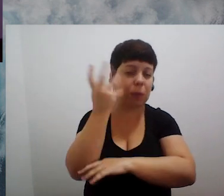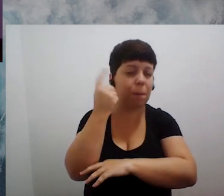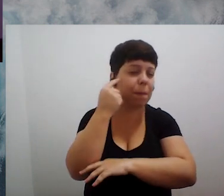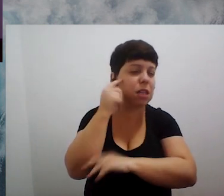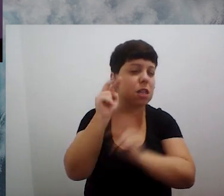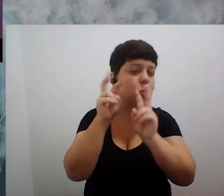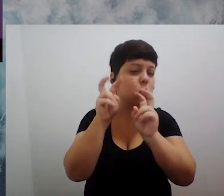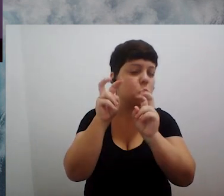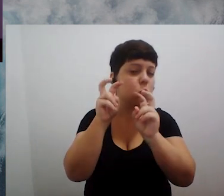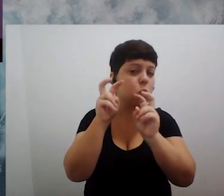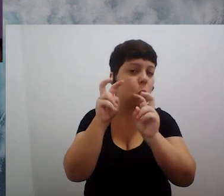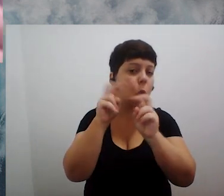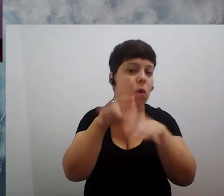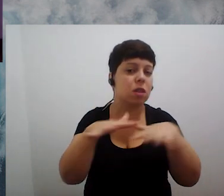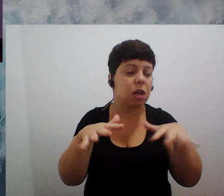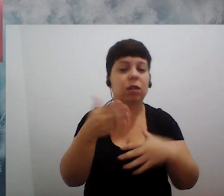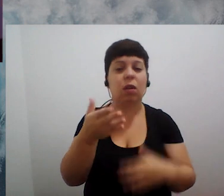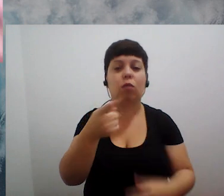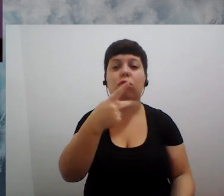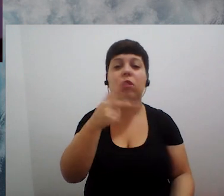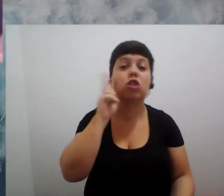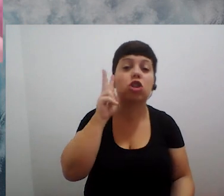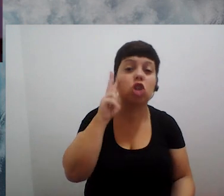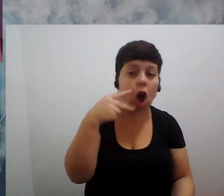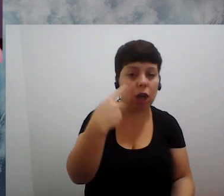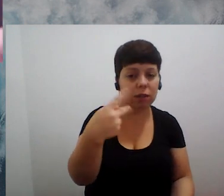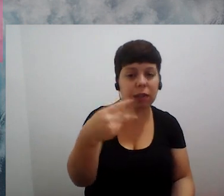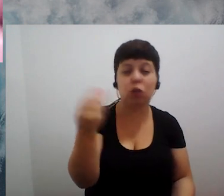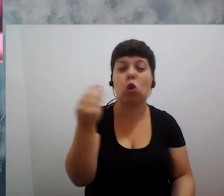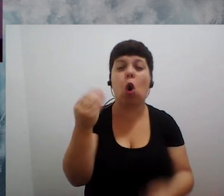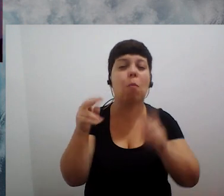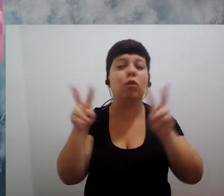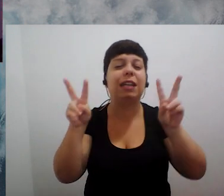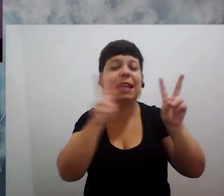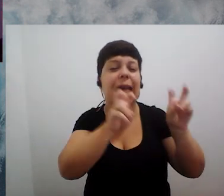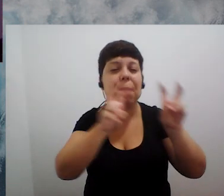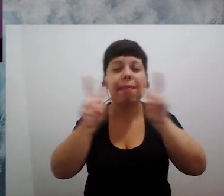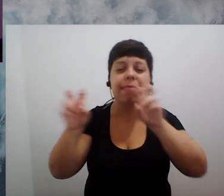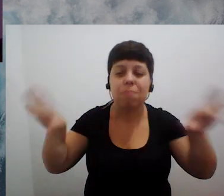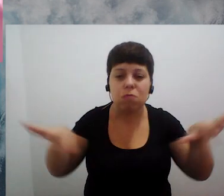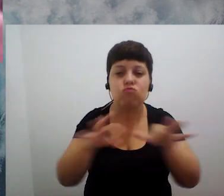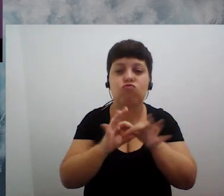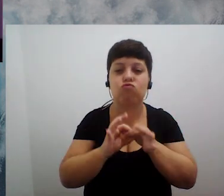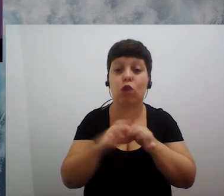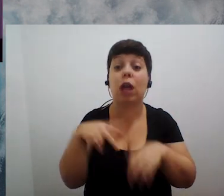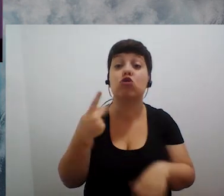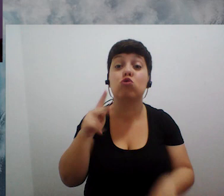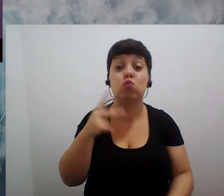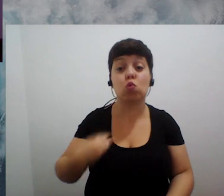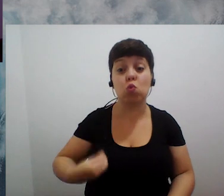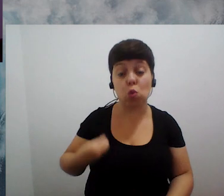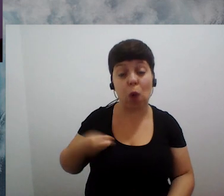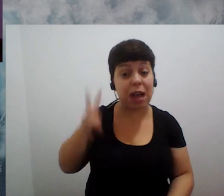oceano. Conta um pouquinho para vocês, a trajetória de vocês e de que forma esse tema ele se